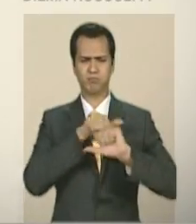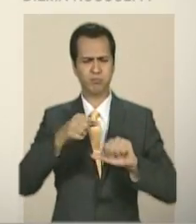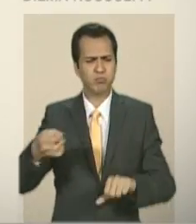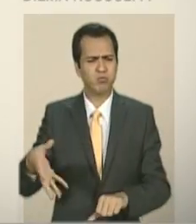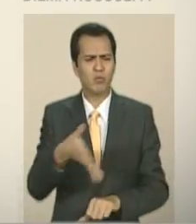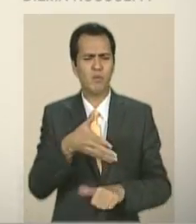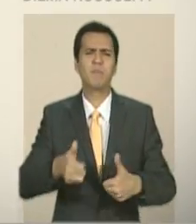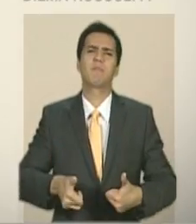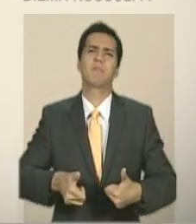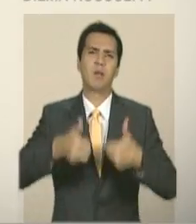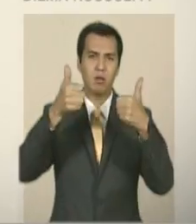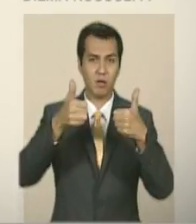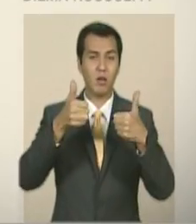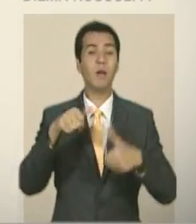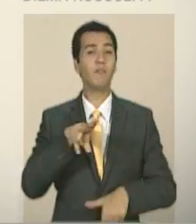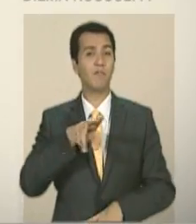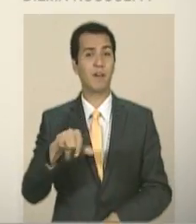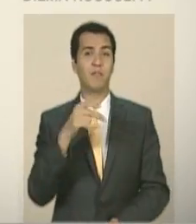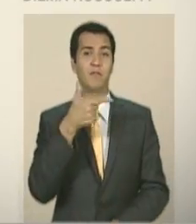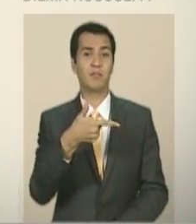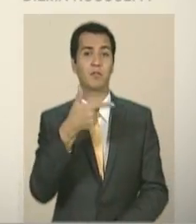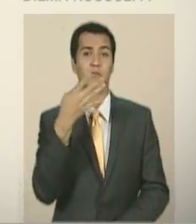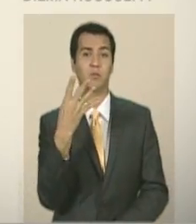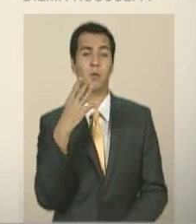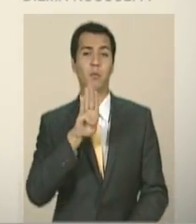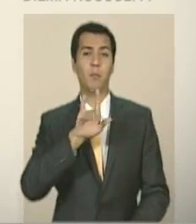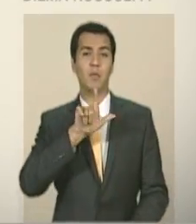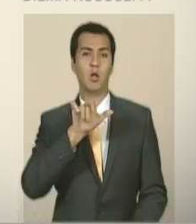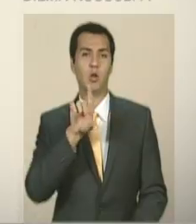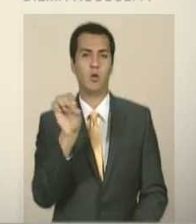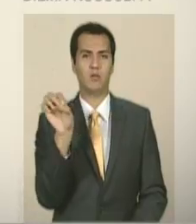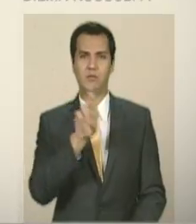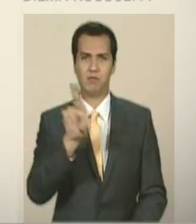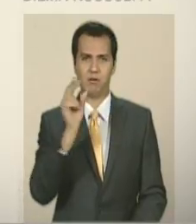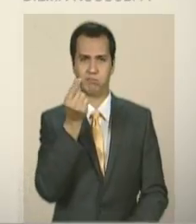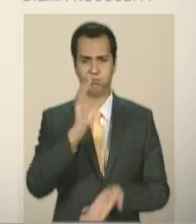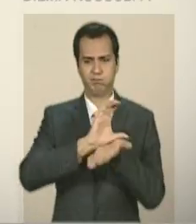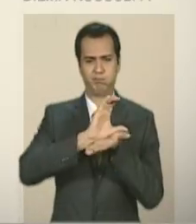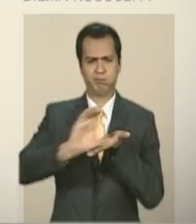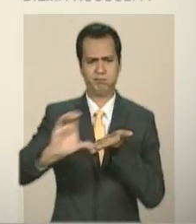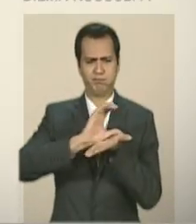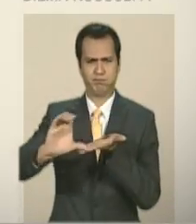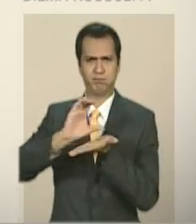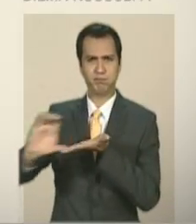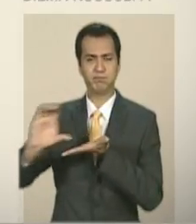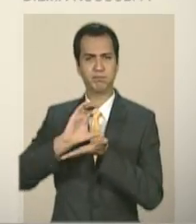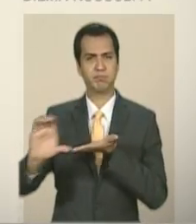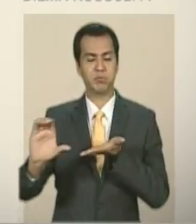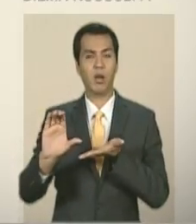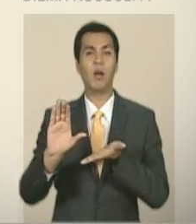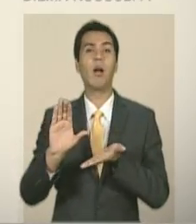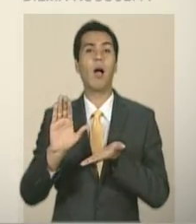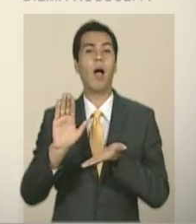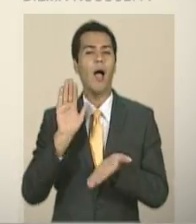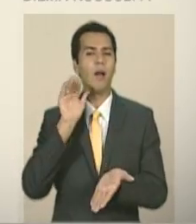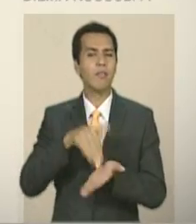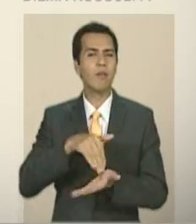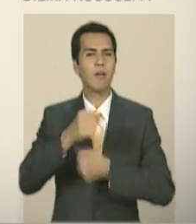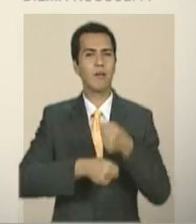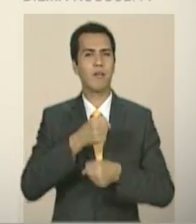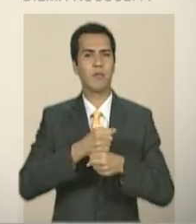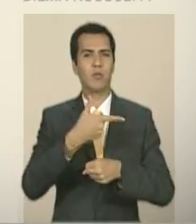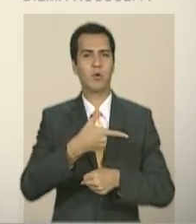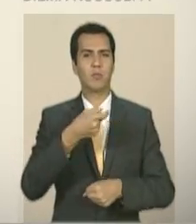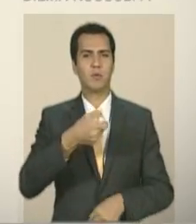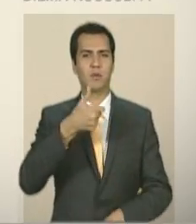24 bilhões de reais em investimentos para oferecer até 2014 8 milhões de vagas em